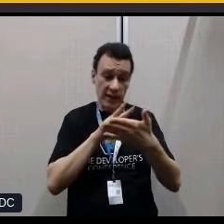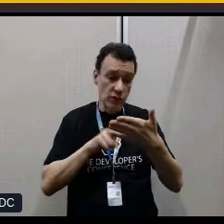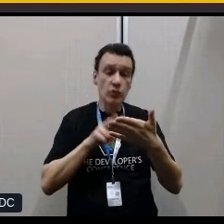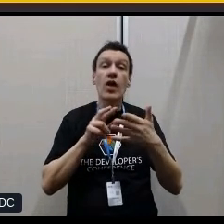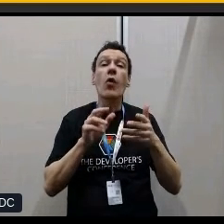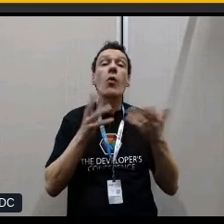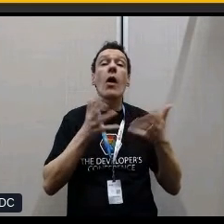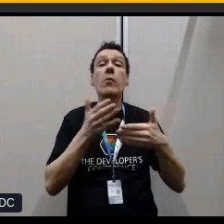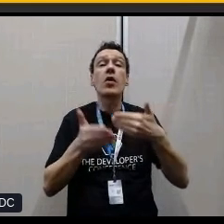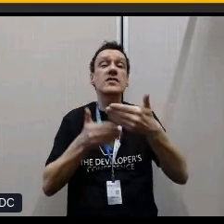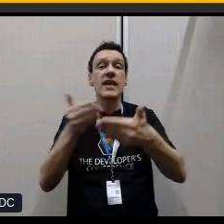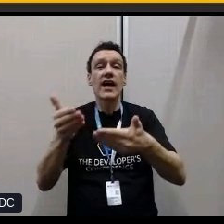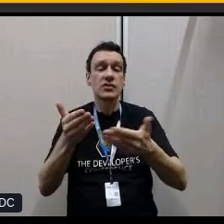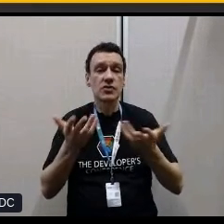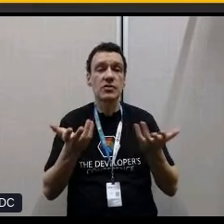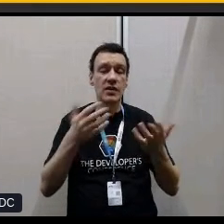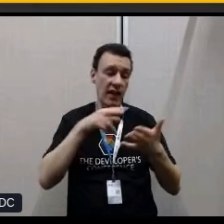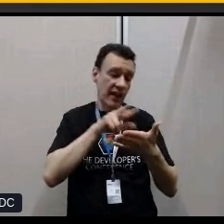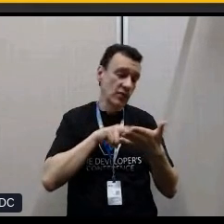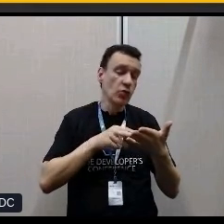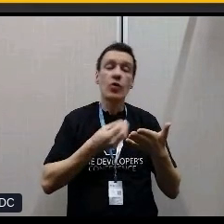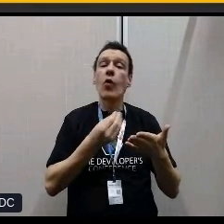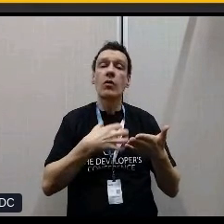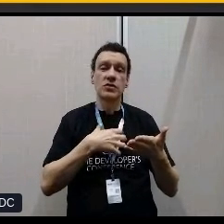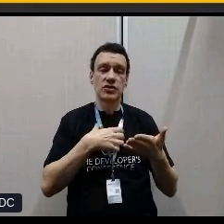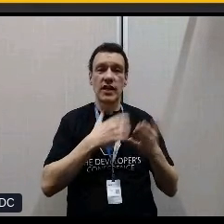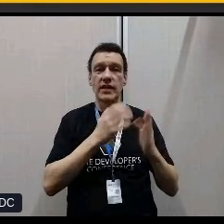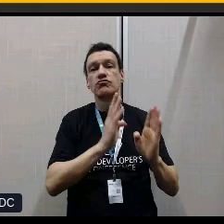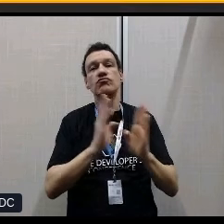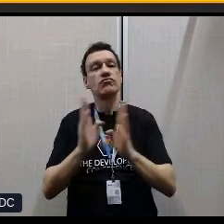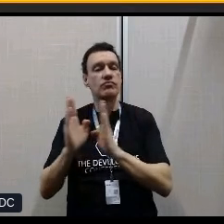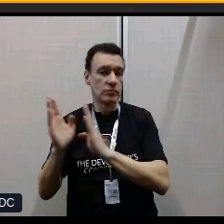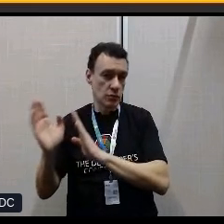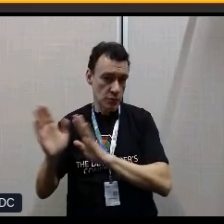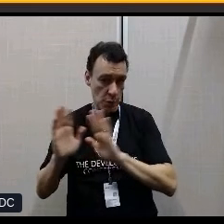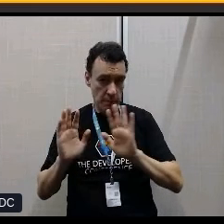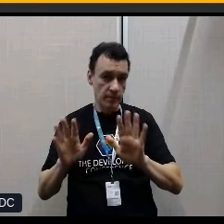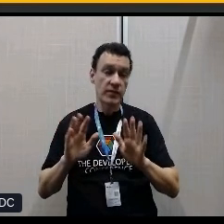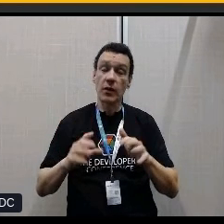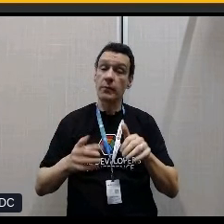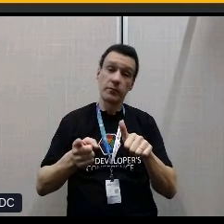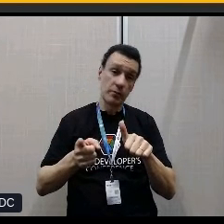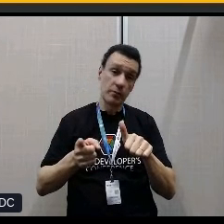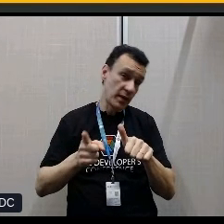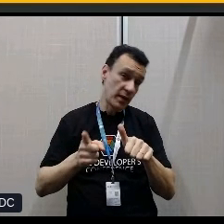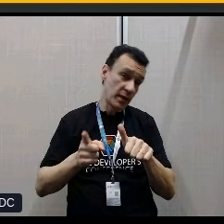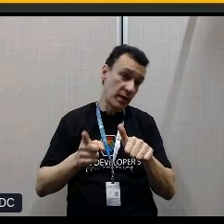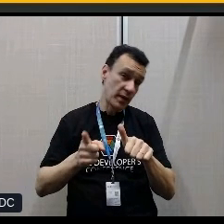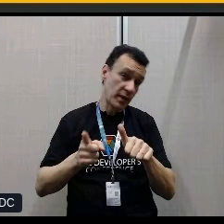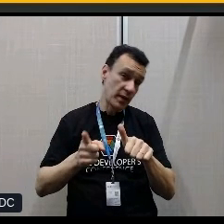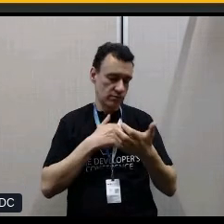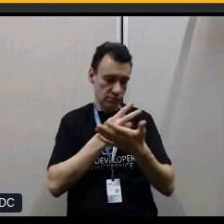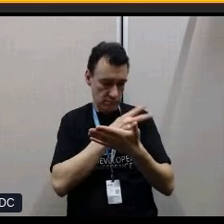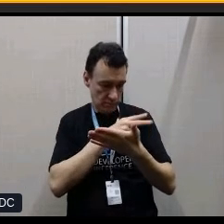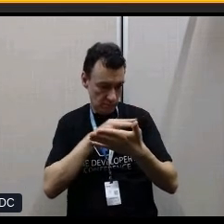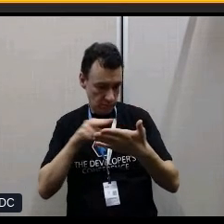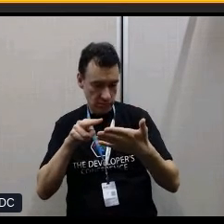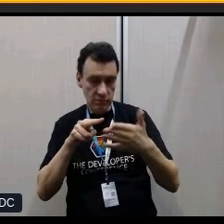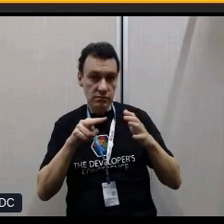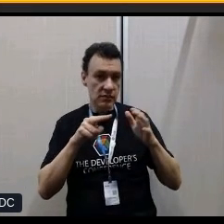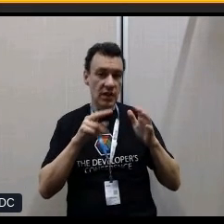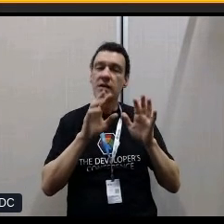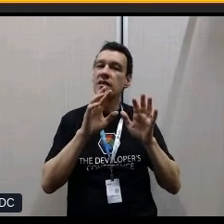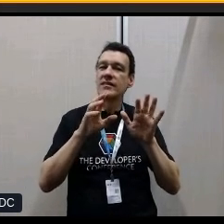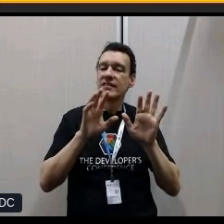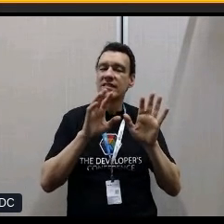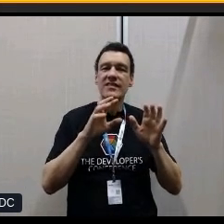da informação, não somente o texto, tá? Então, ele fala, a primeira fase é a decodificação, apenas